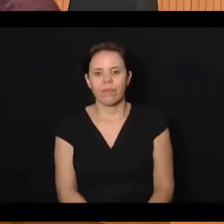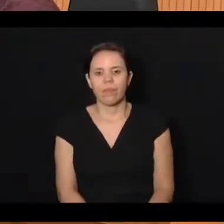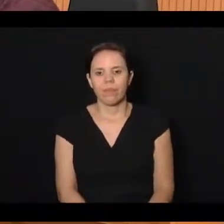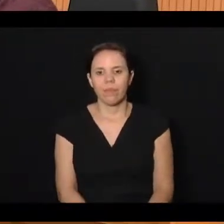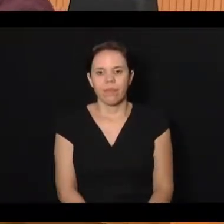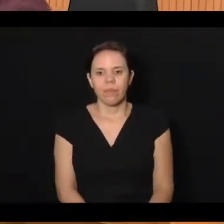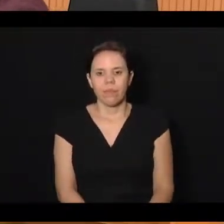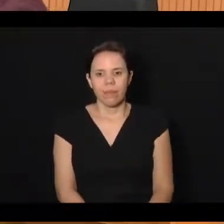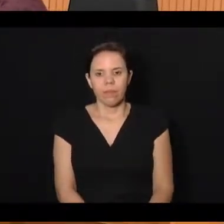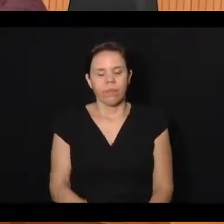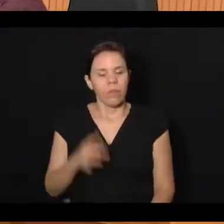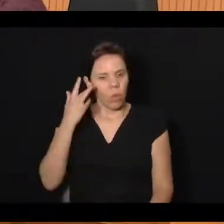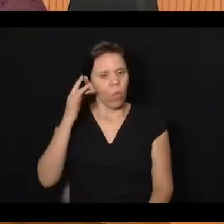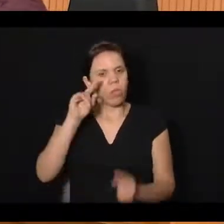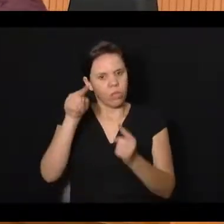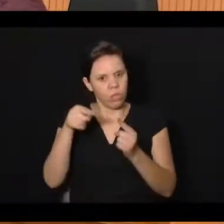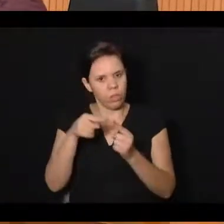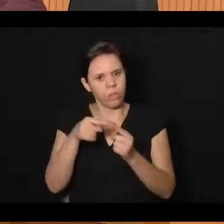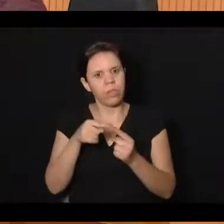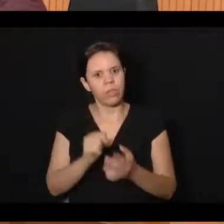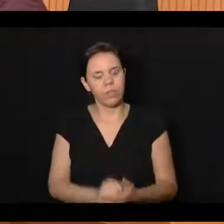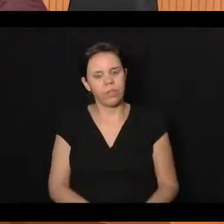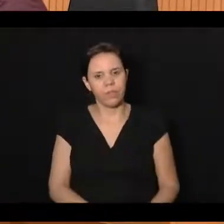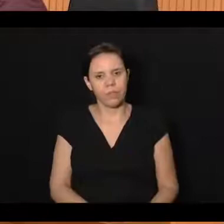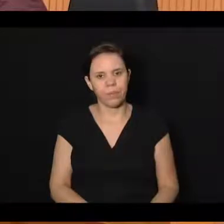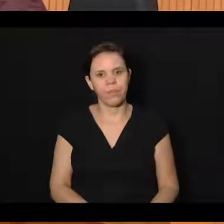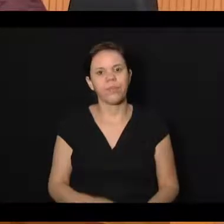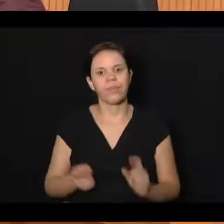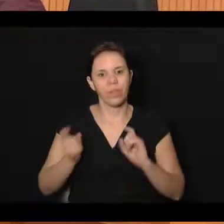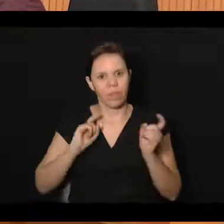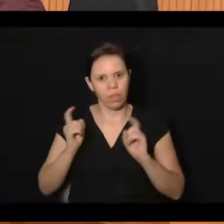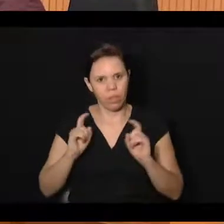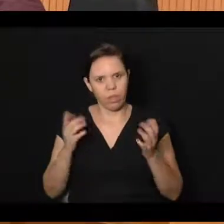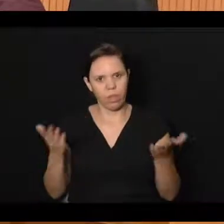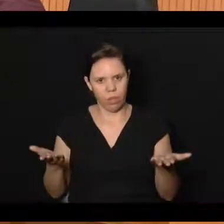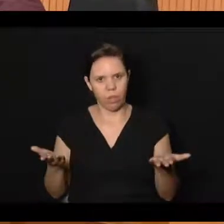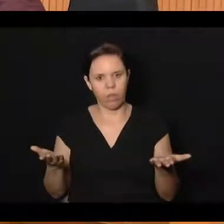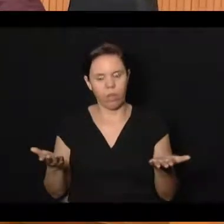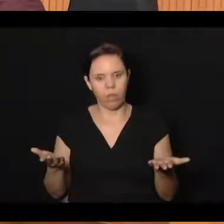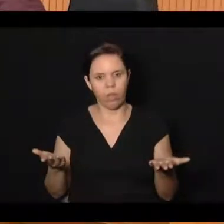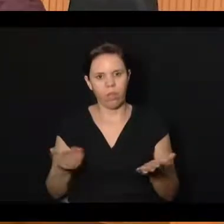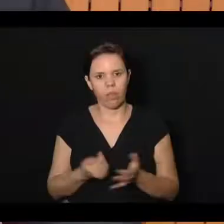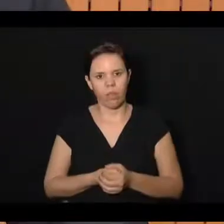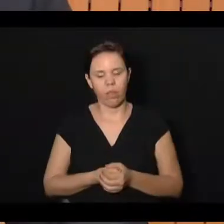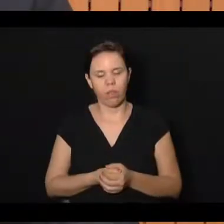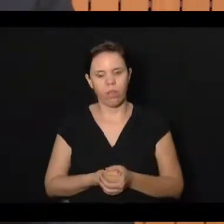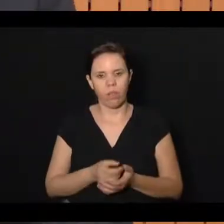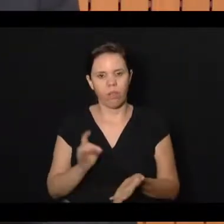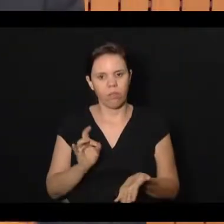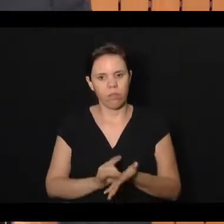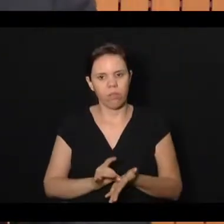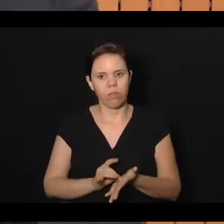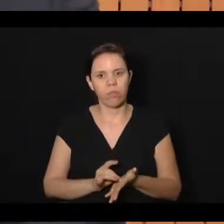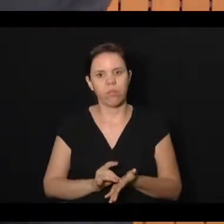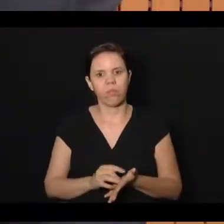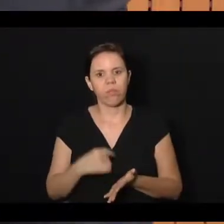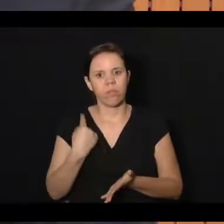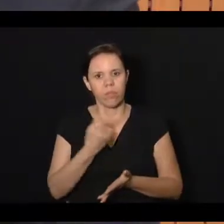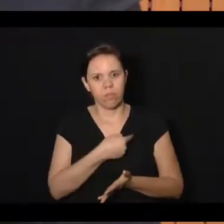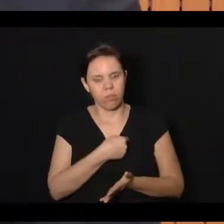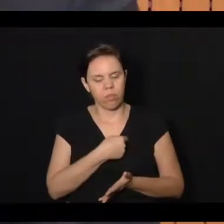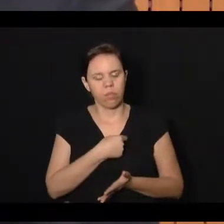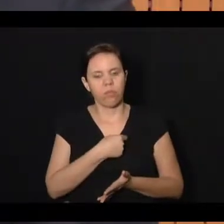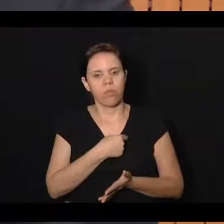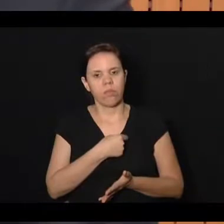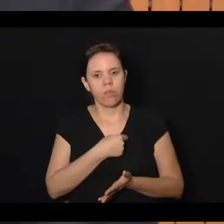que o objetivo da audiência pública realmente era isso a gente é colocar um